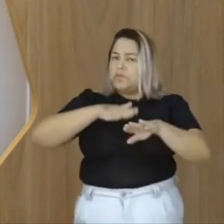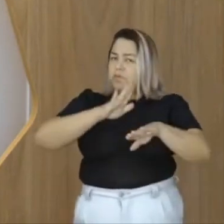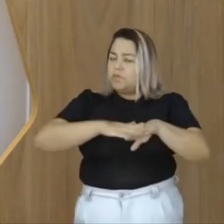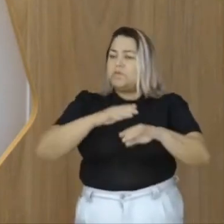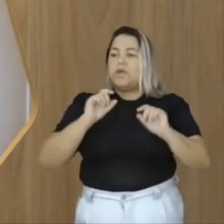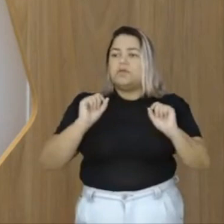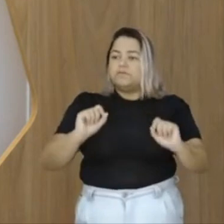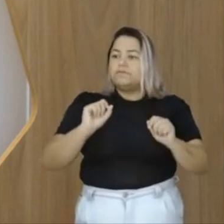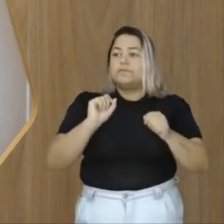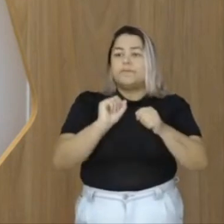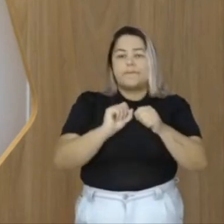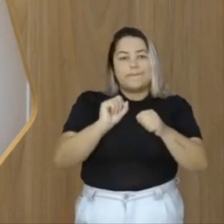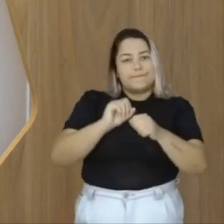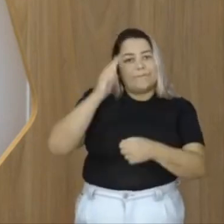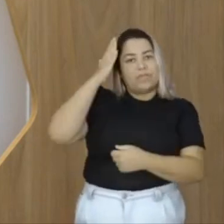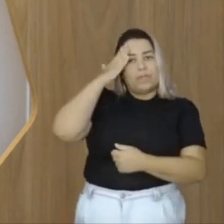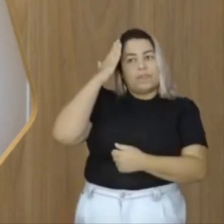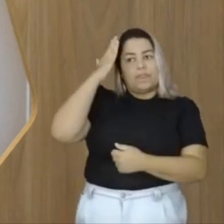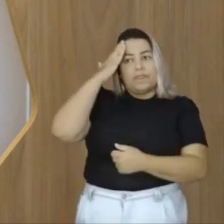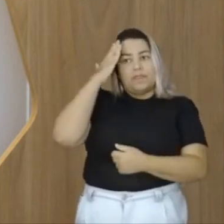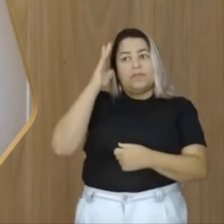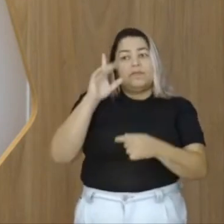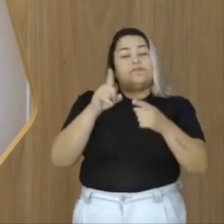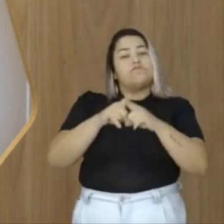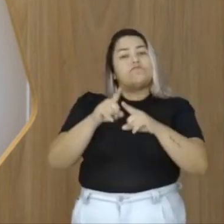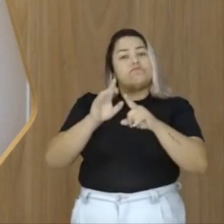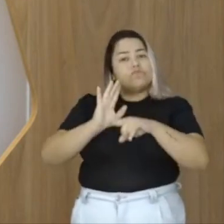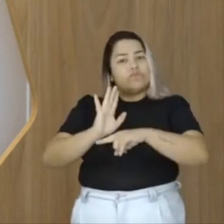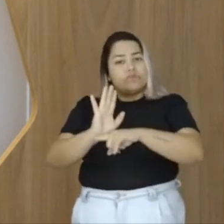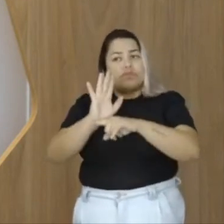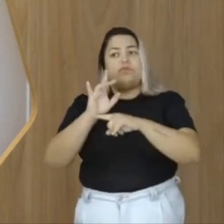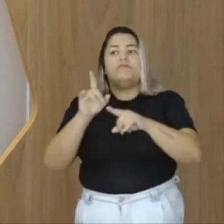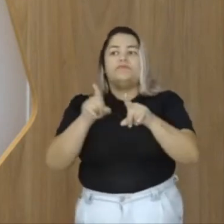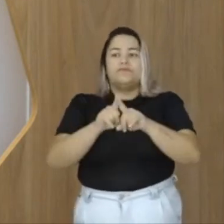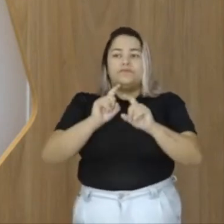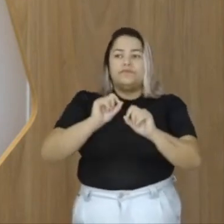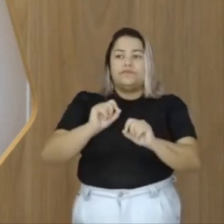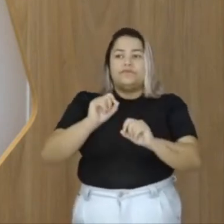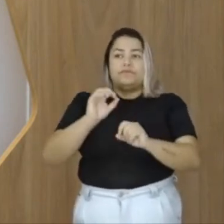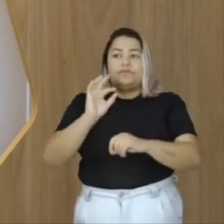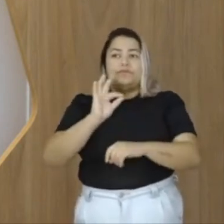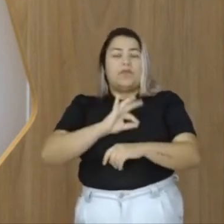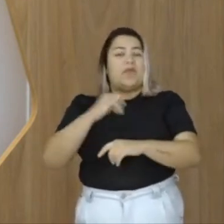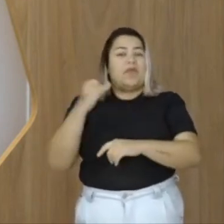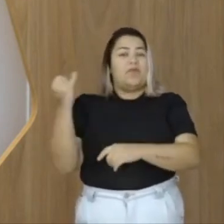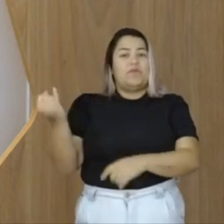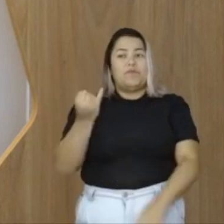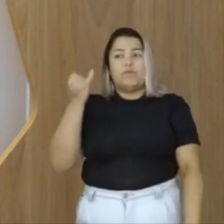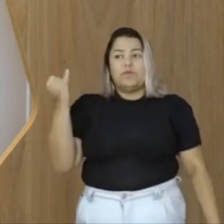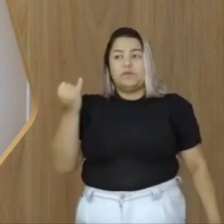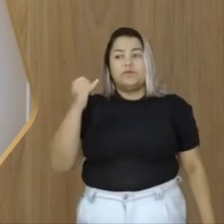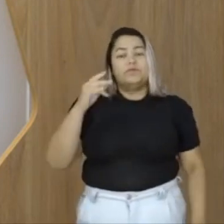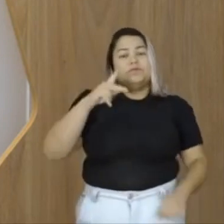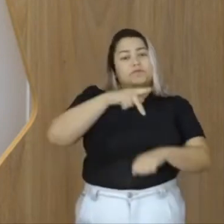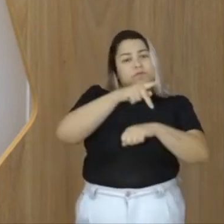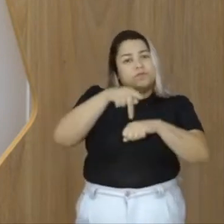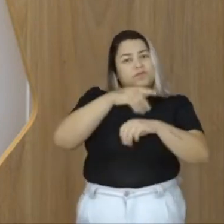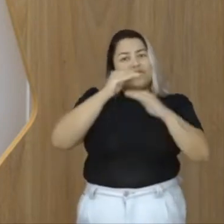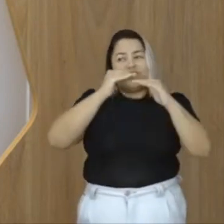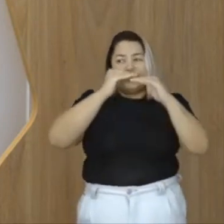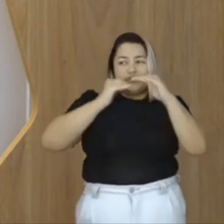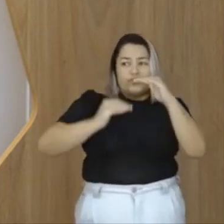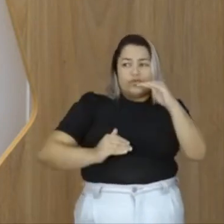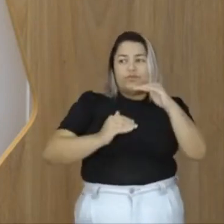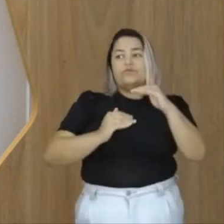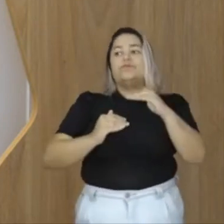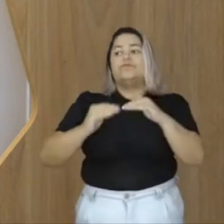mais sabemos que o benefício, a transferência de renda, ela é fundamental num país com tanta desigualdade como